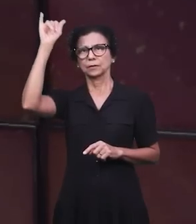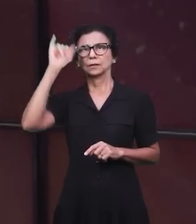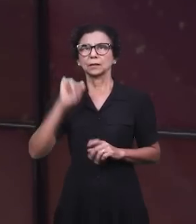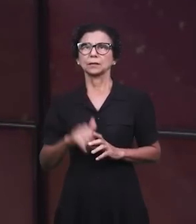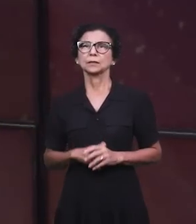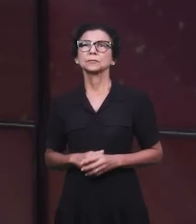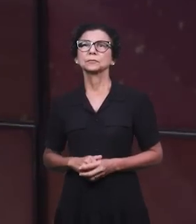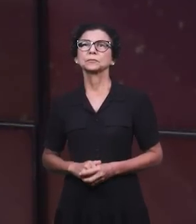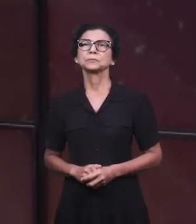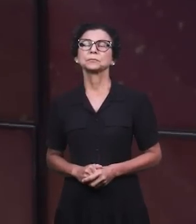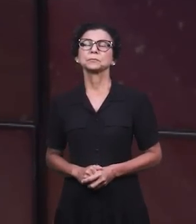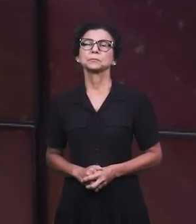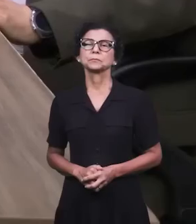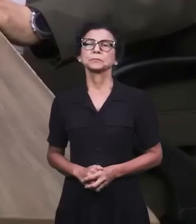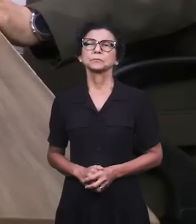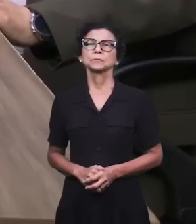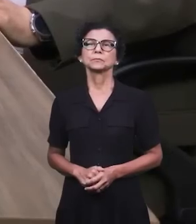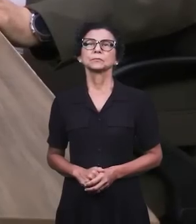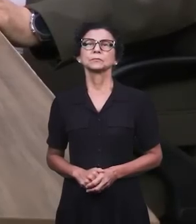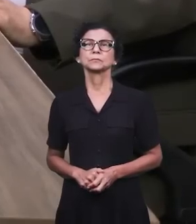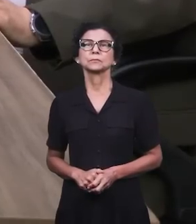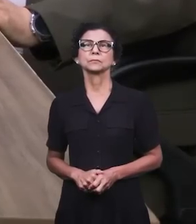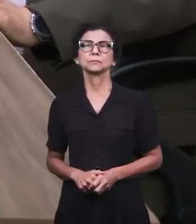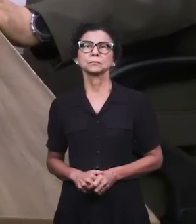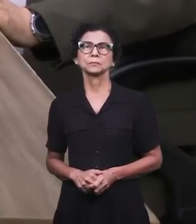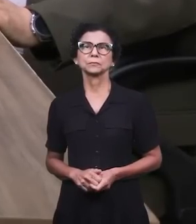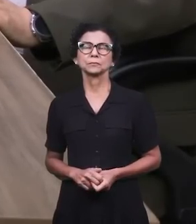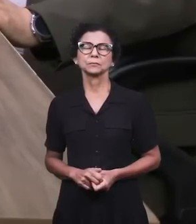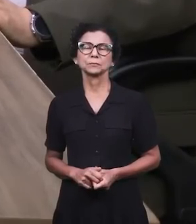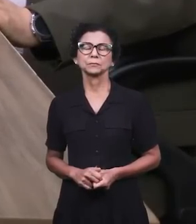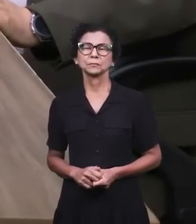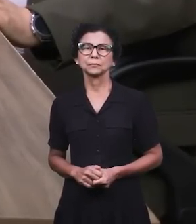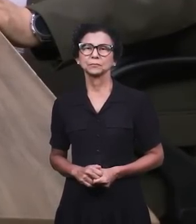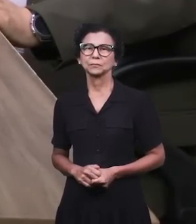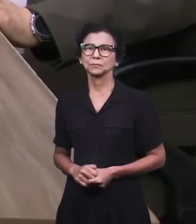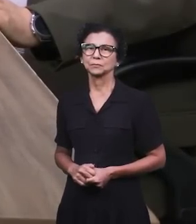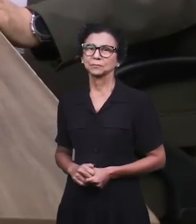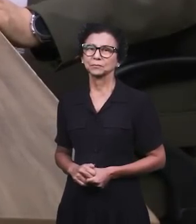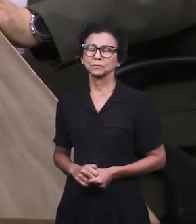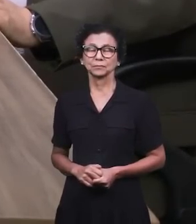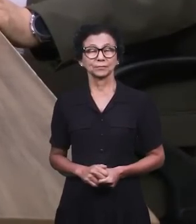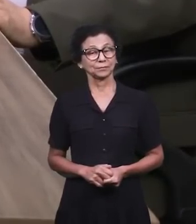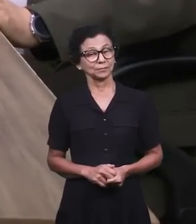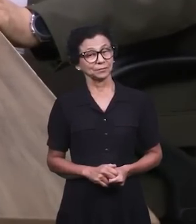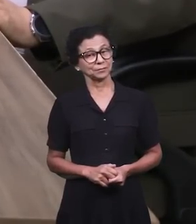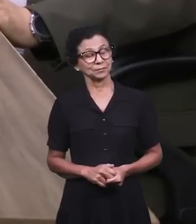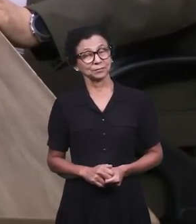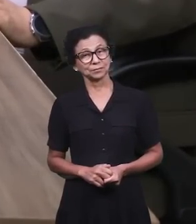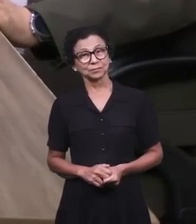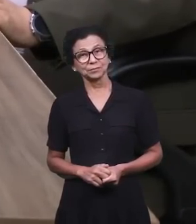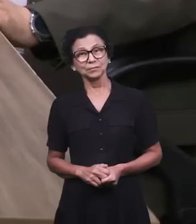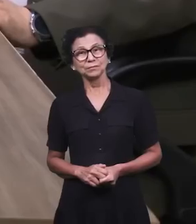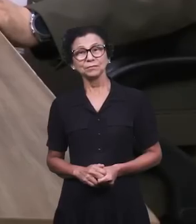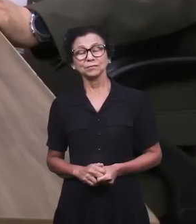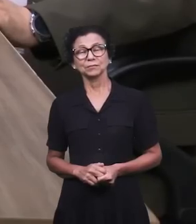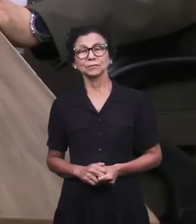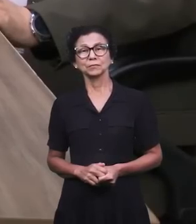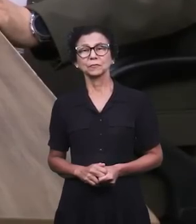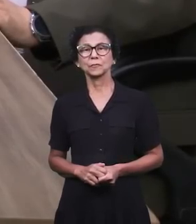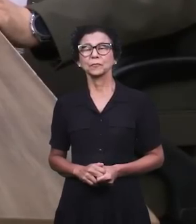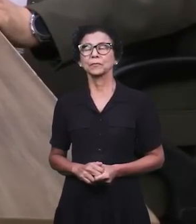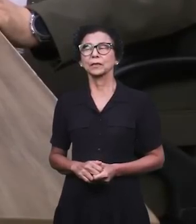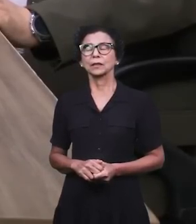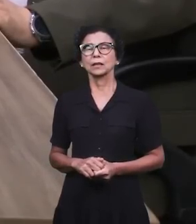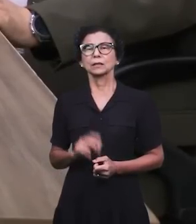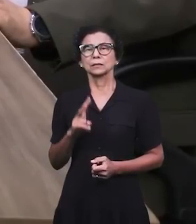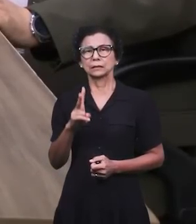o problema, né? E a restauração do Senhor, ela não segue os padrões do nosso universo. O que o Felipe falou, toda vez que eu faço